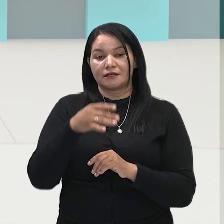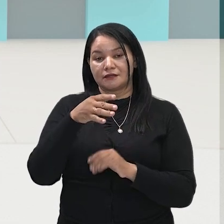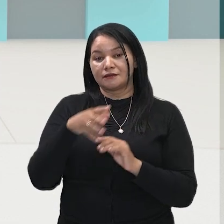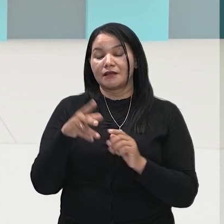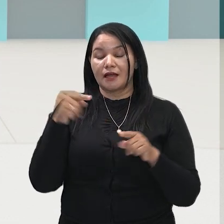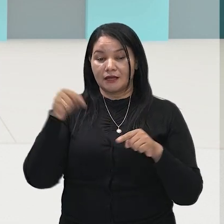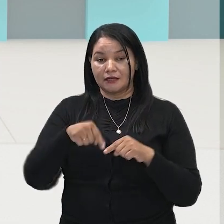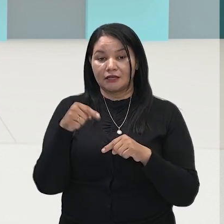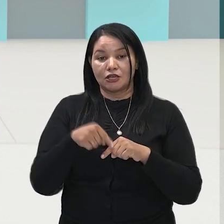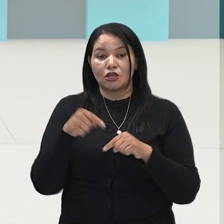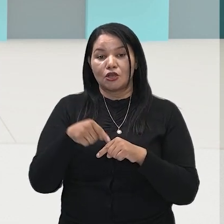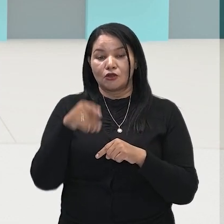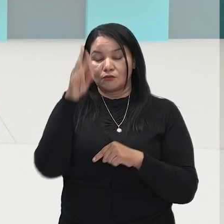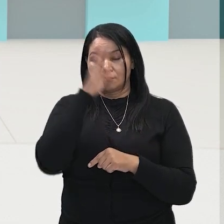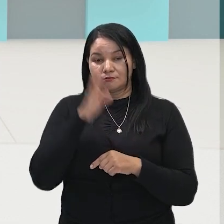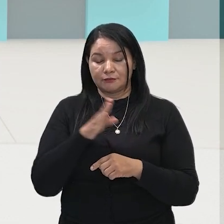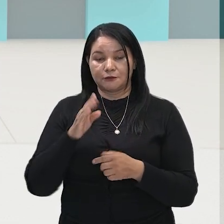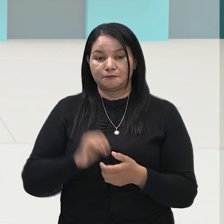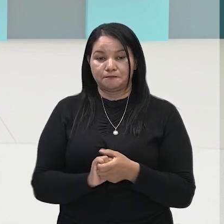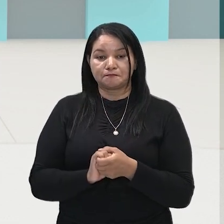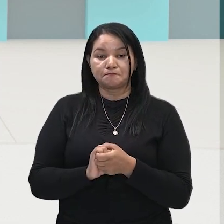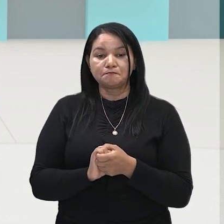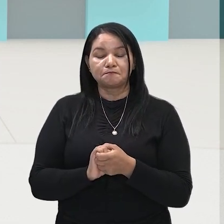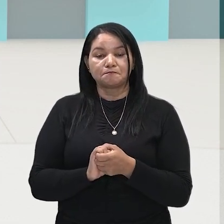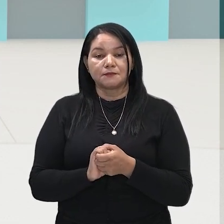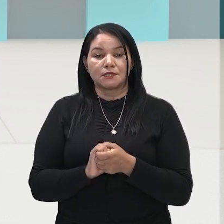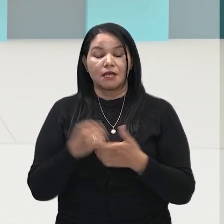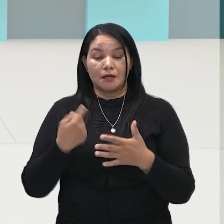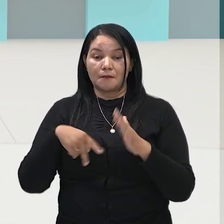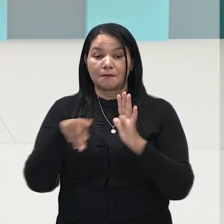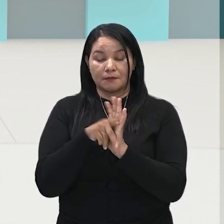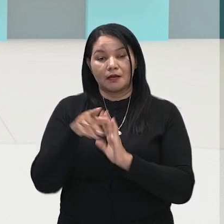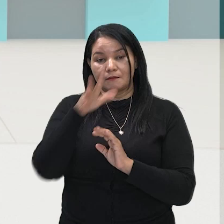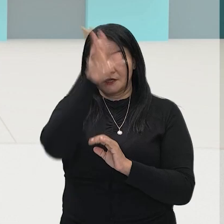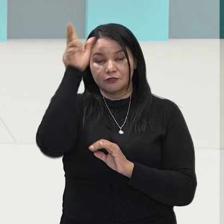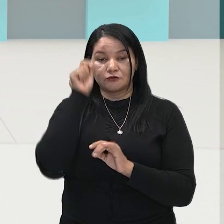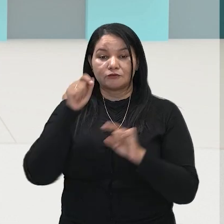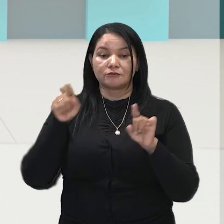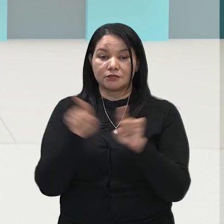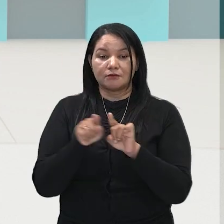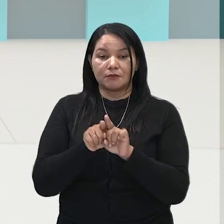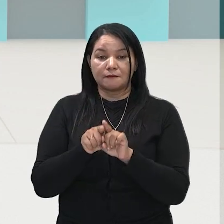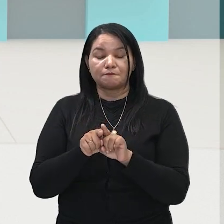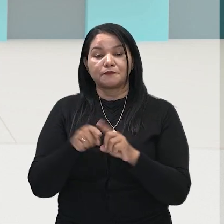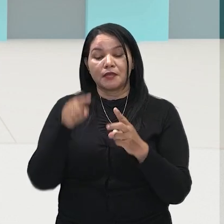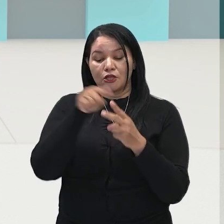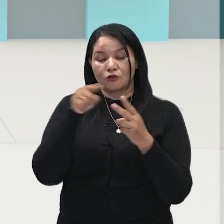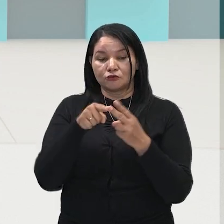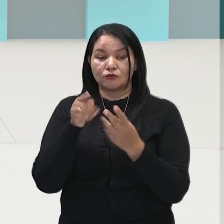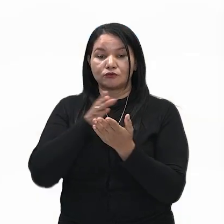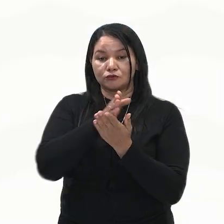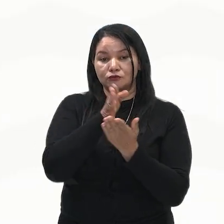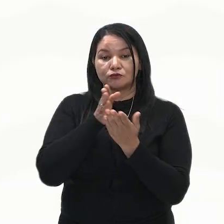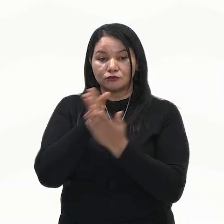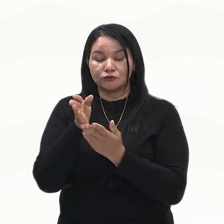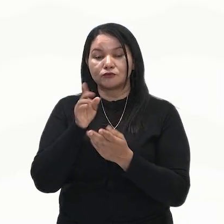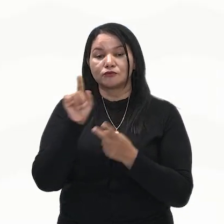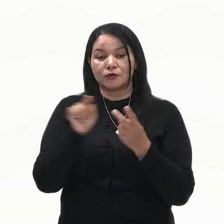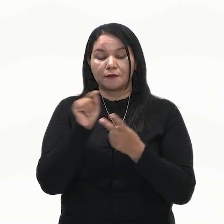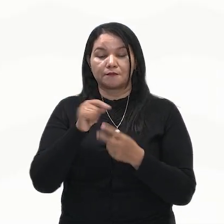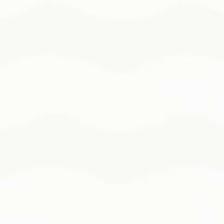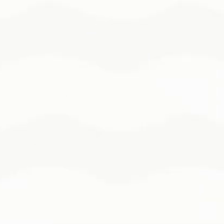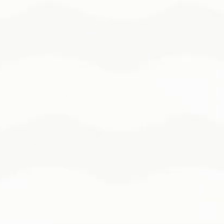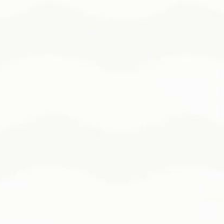nosso. Mas esse patrimônio amazônico ele pode ser dividido em duas possibilidades ou dimensões.